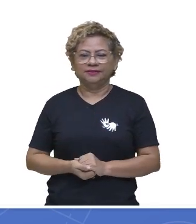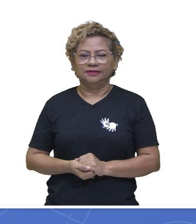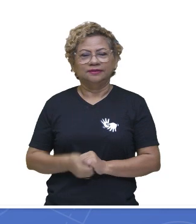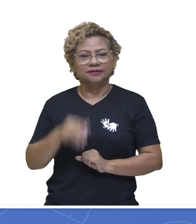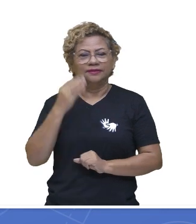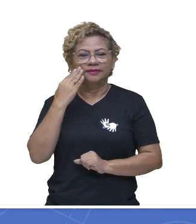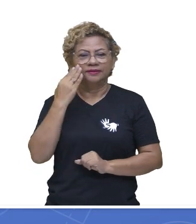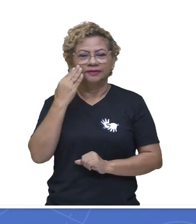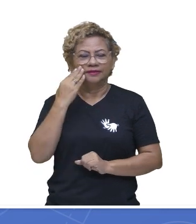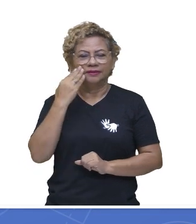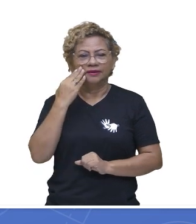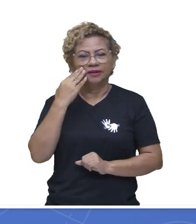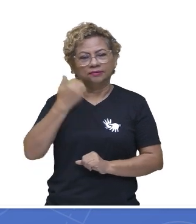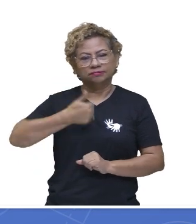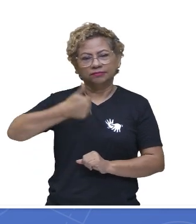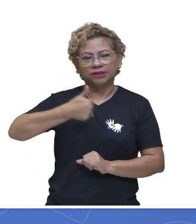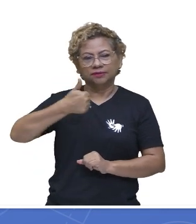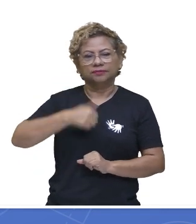1.